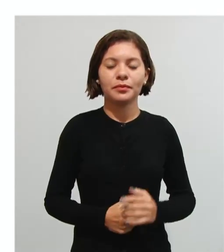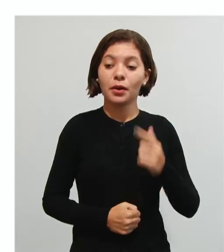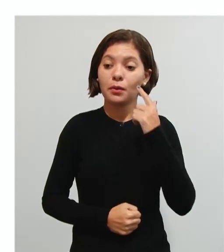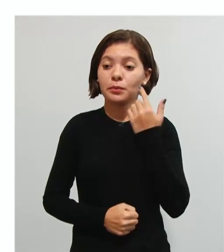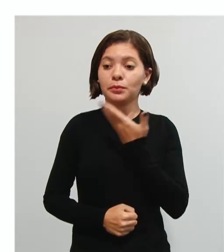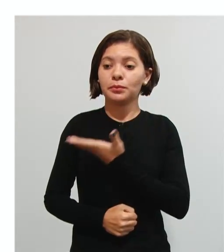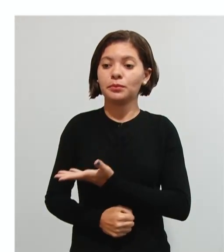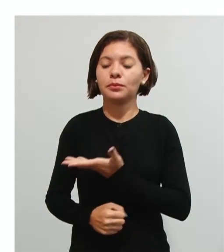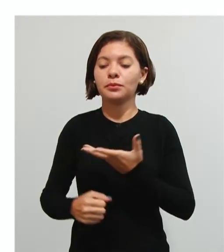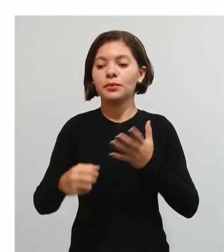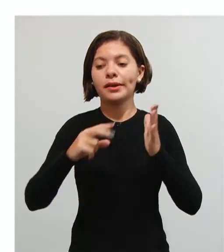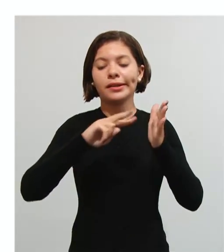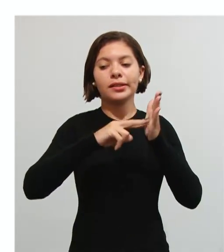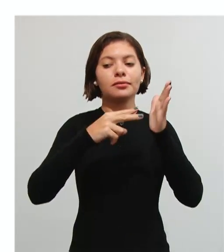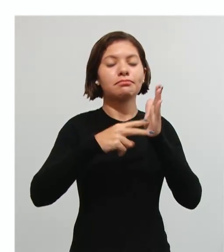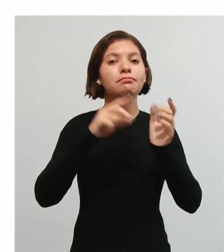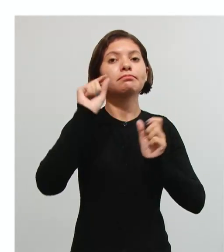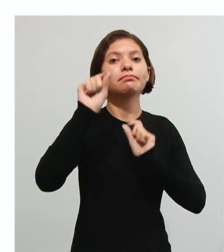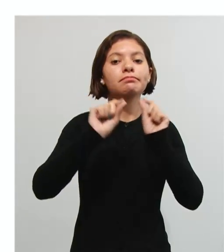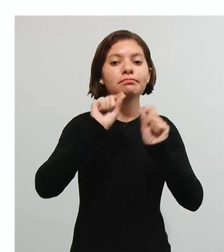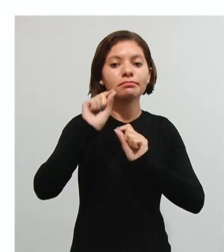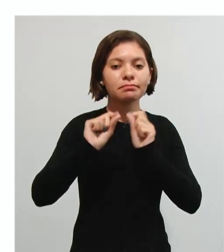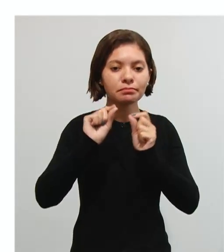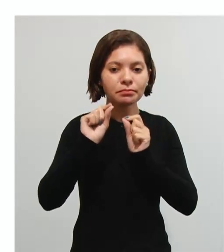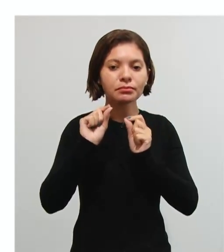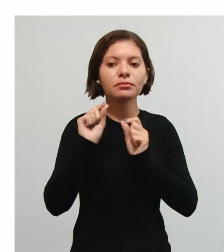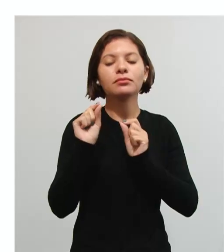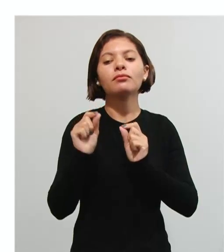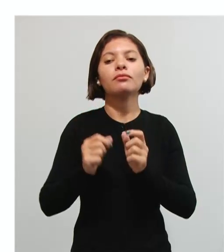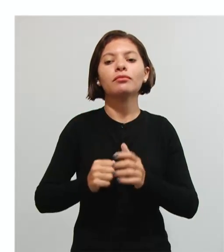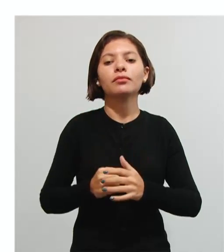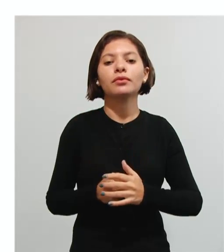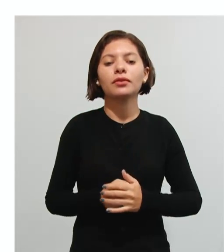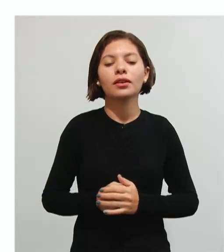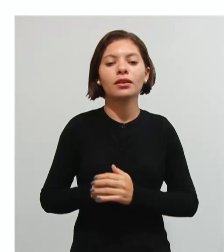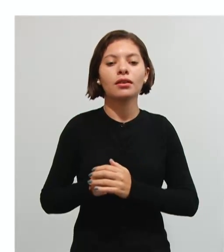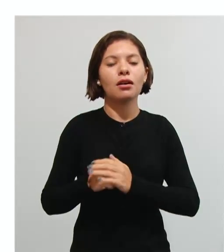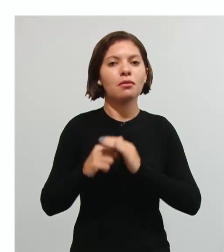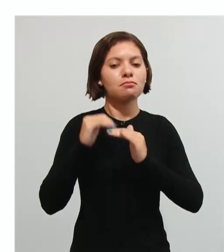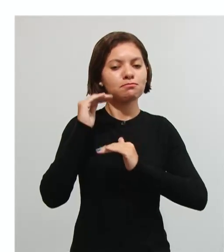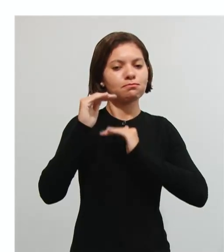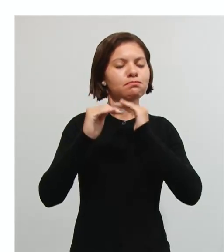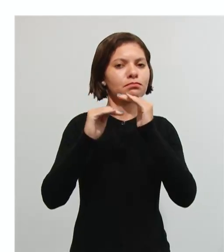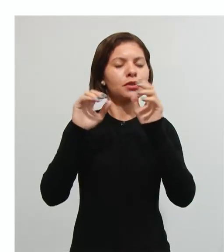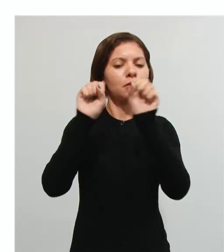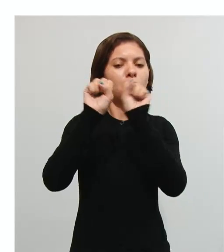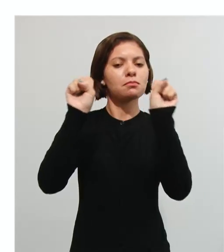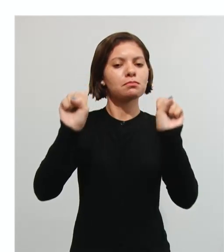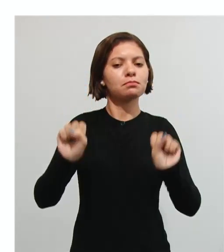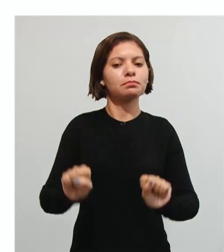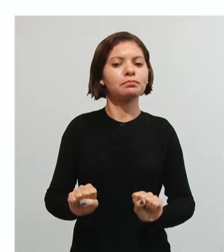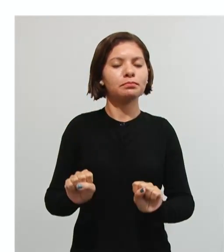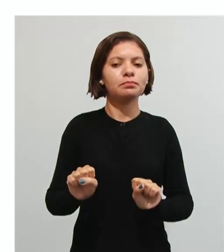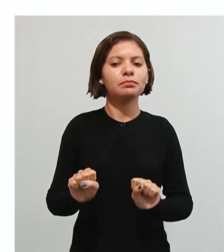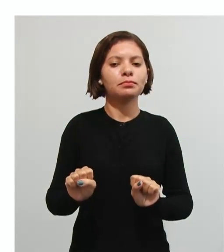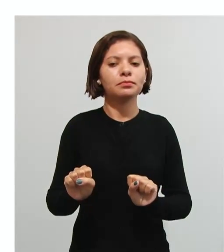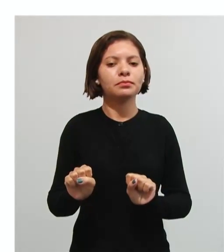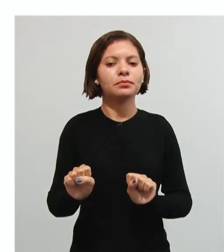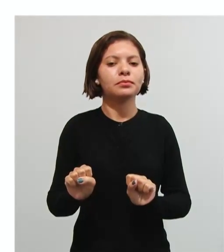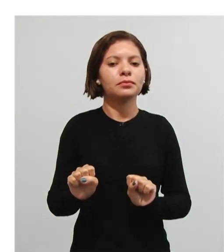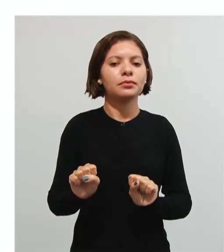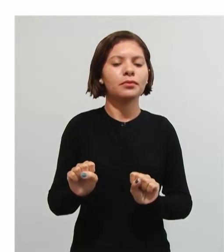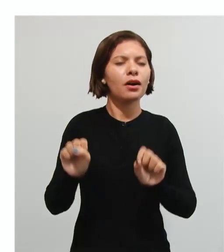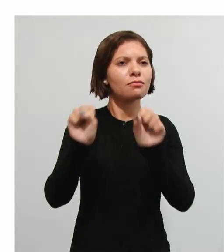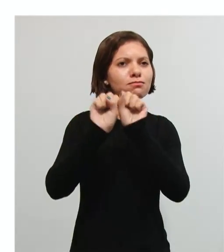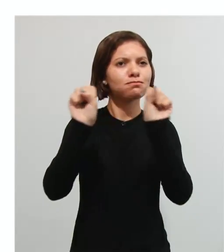Pode-se definir pesquisa como procedimento racional e sistemático, né? Então, vem do sistemático, quer dizer,